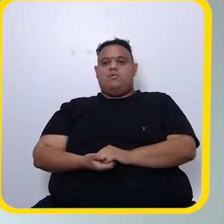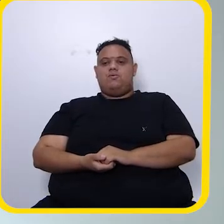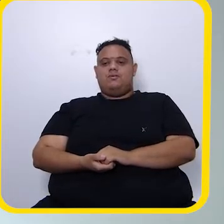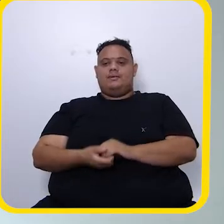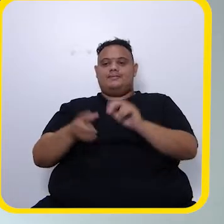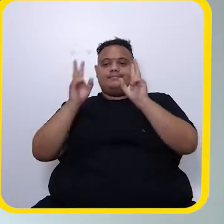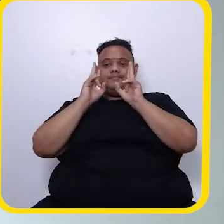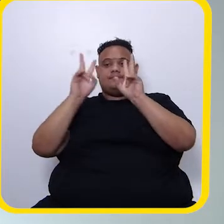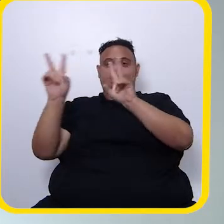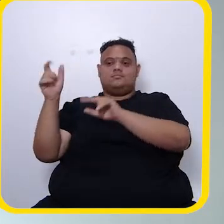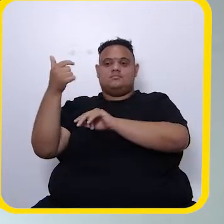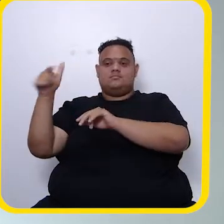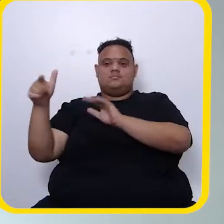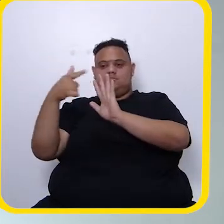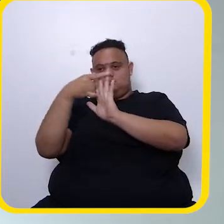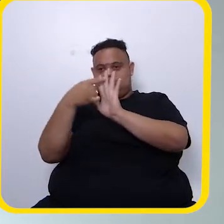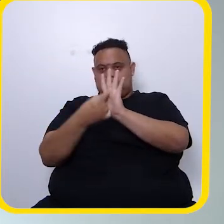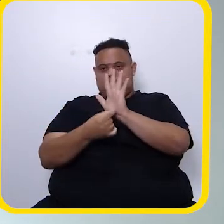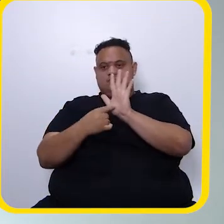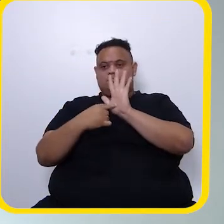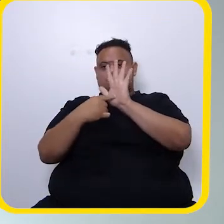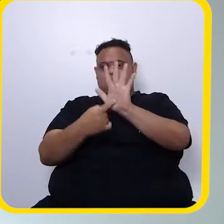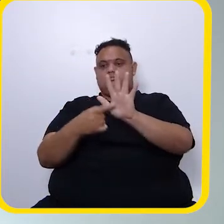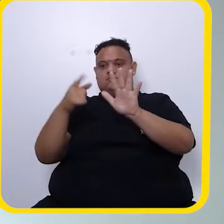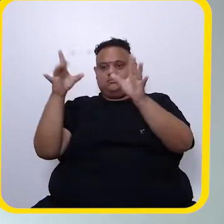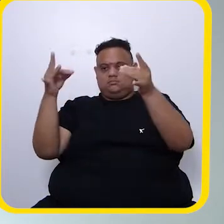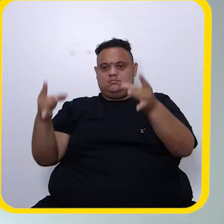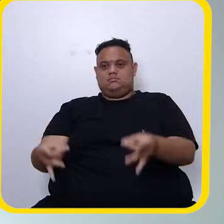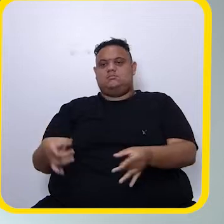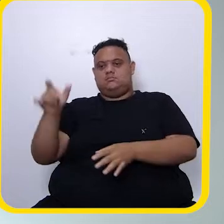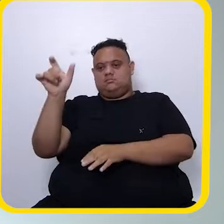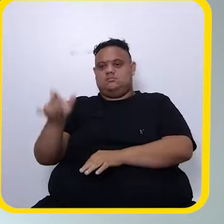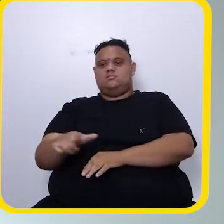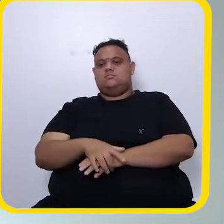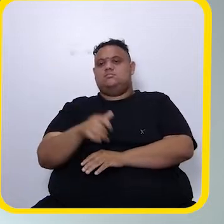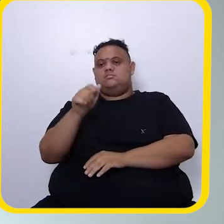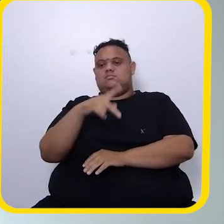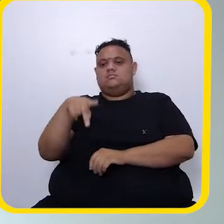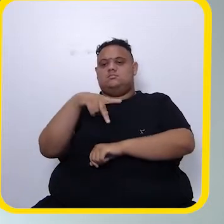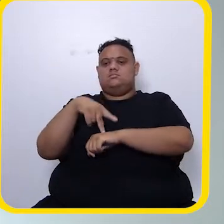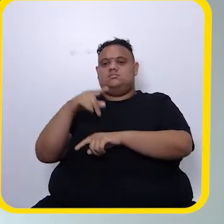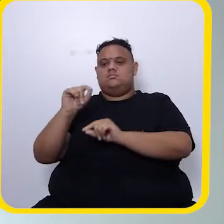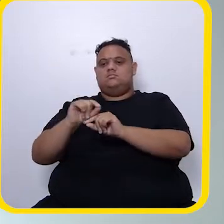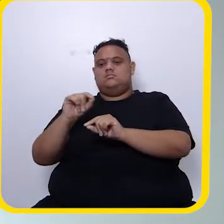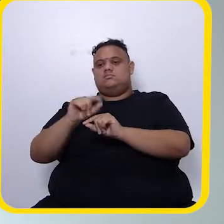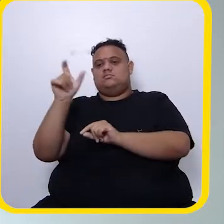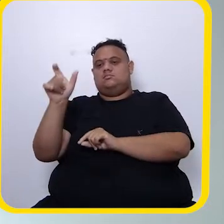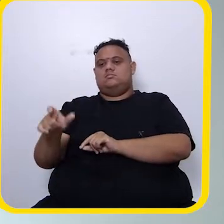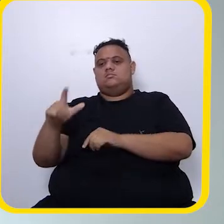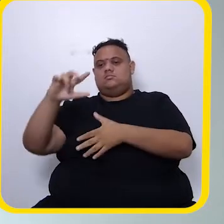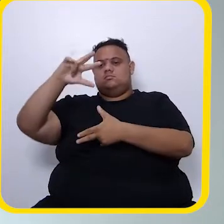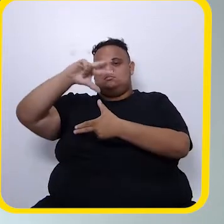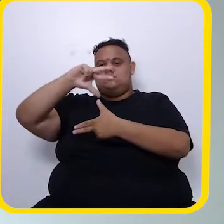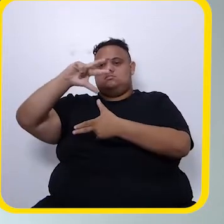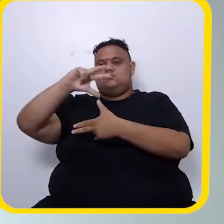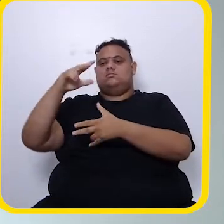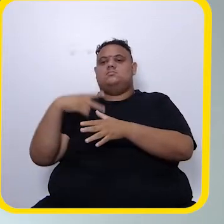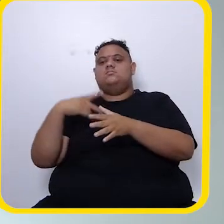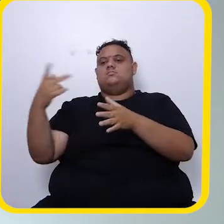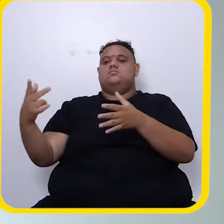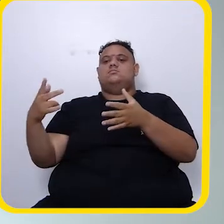aí, a gente traz aqui um outro mapa, né, mostrando com mais detalhes, né, esses países que fazem parte da América